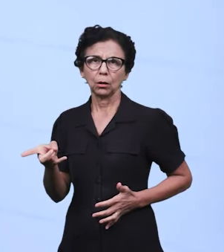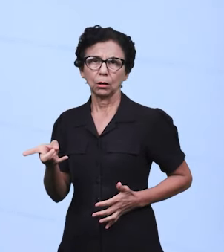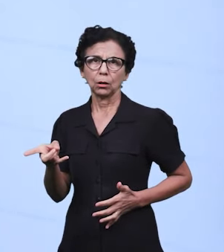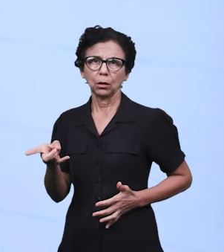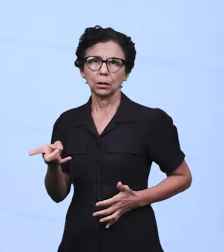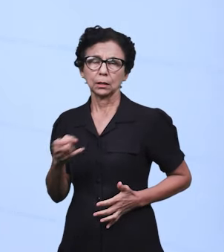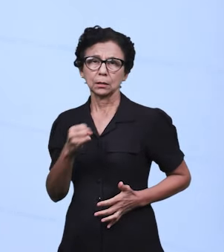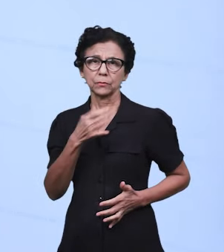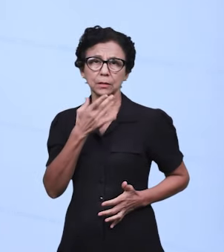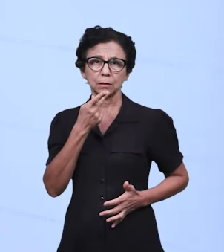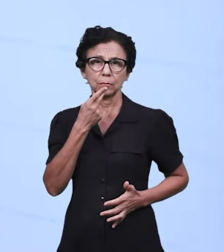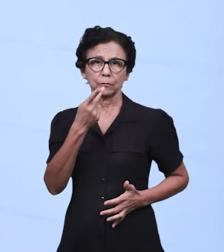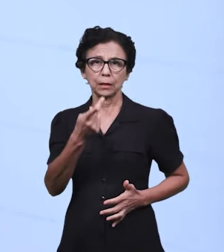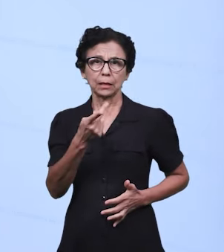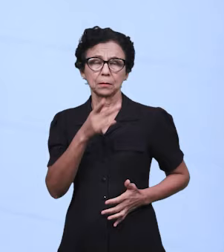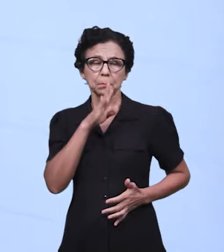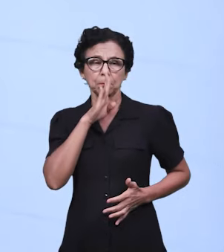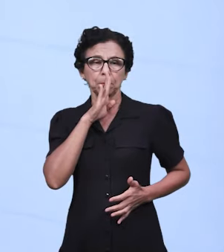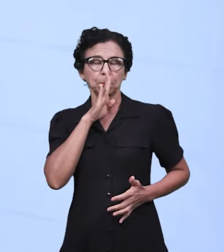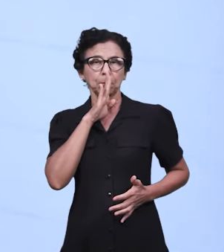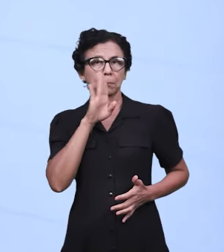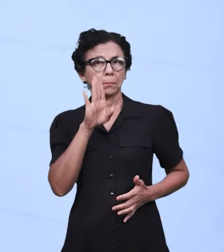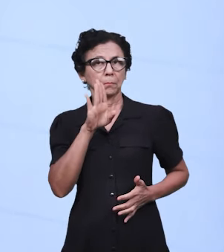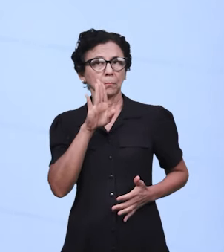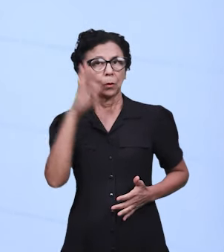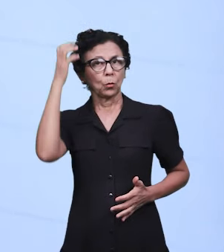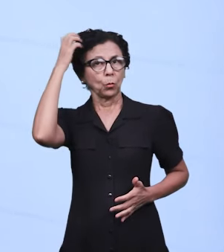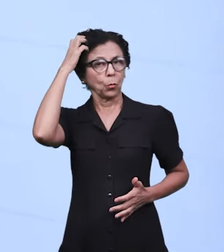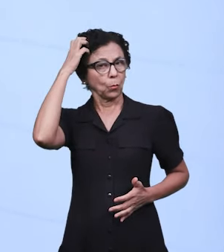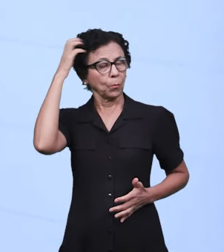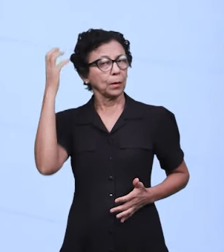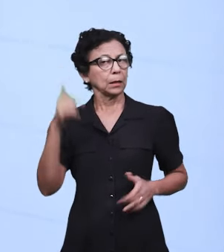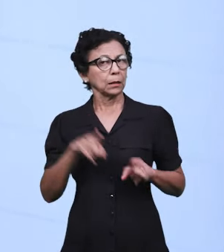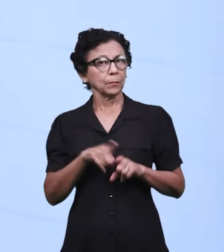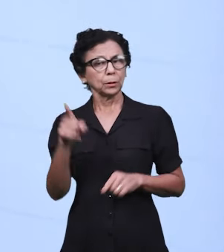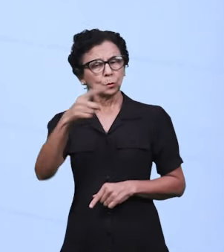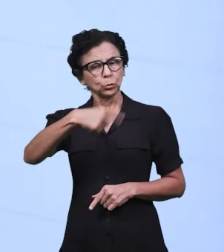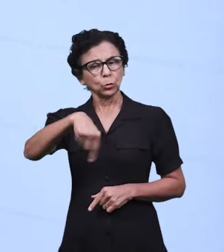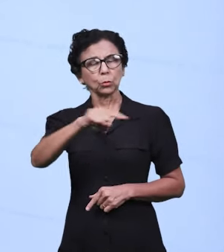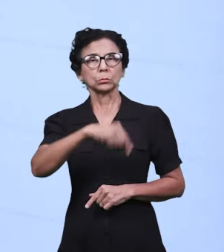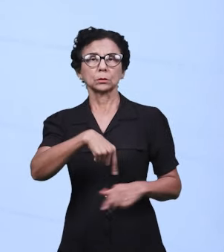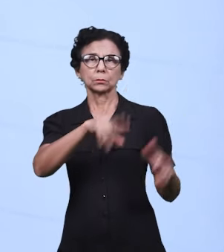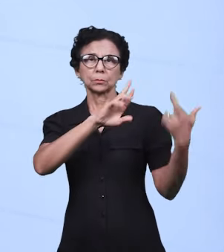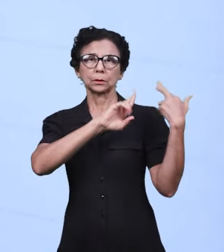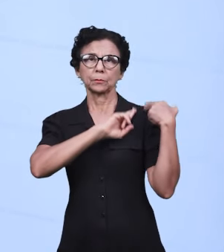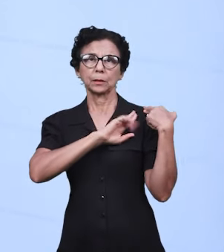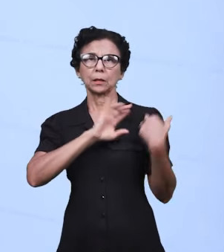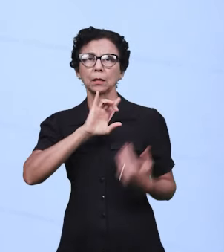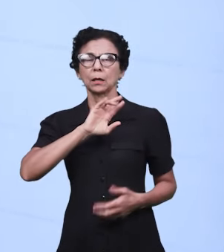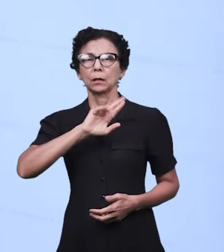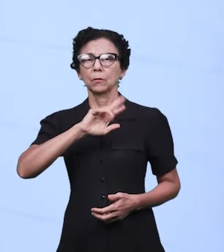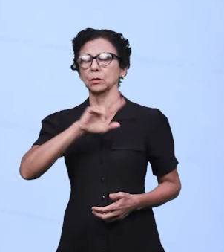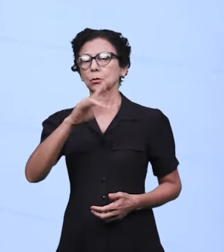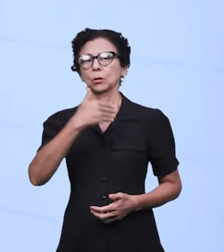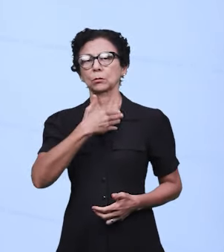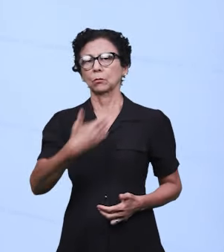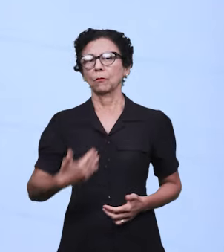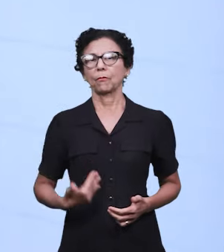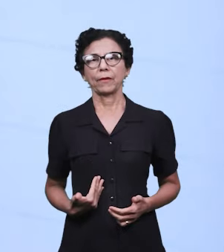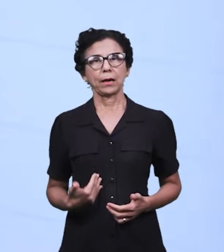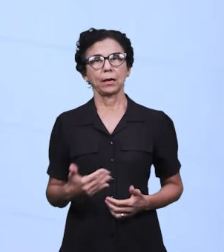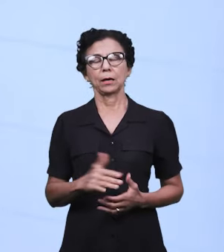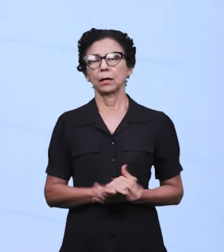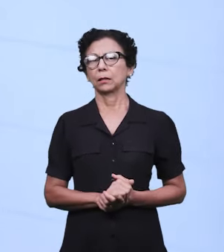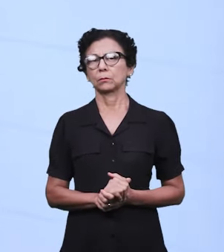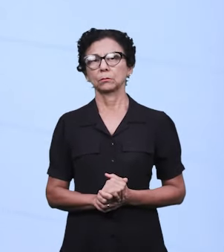omissão, né? Então, é um dever de todos, né, não só do poder público, mas de todos,